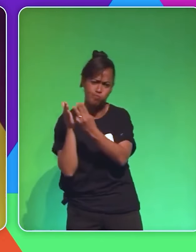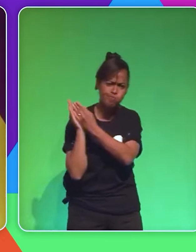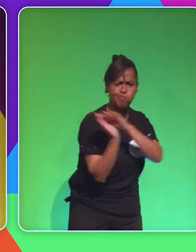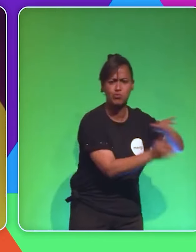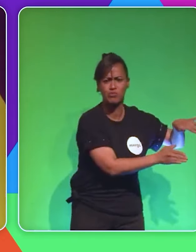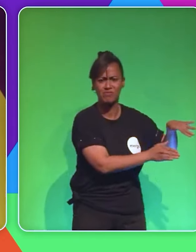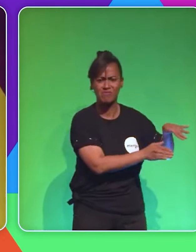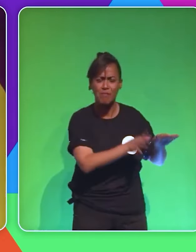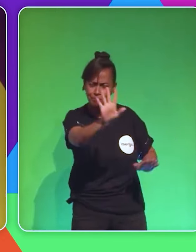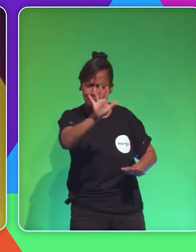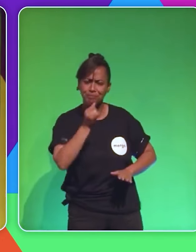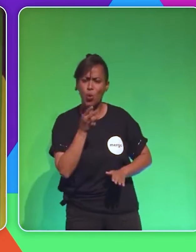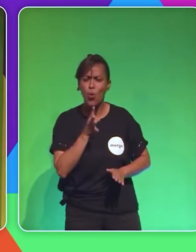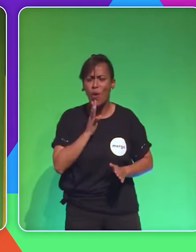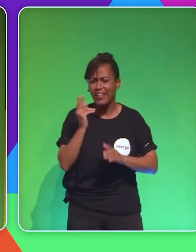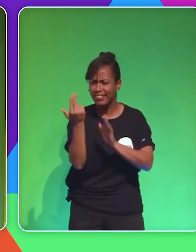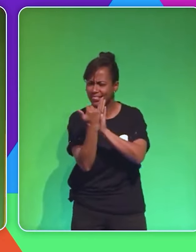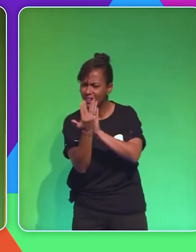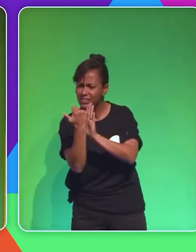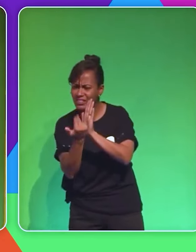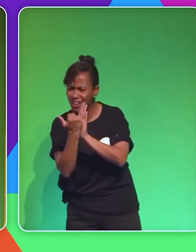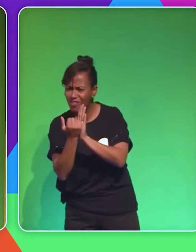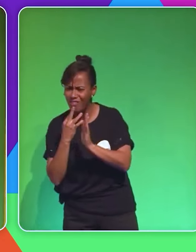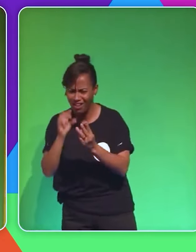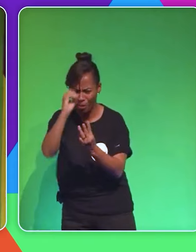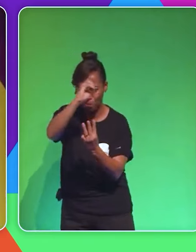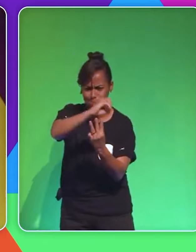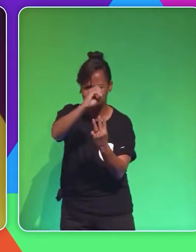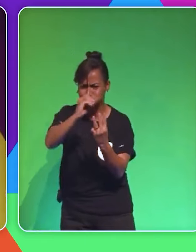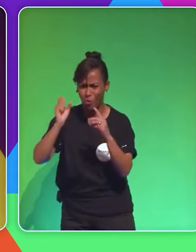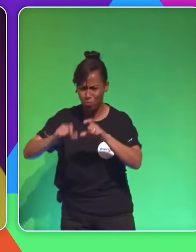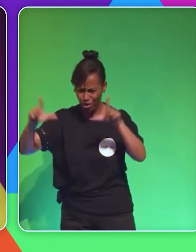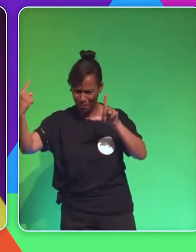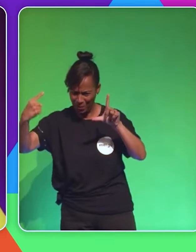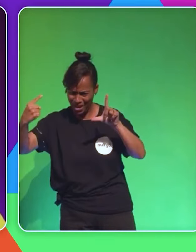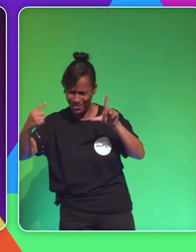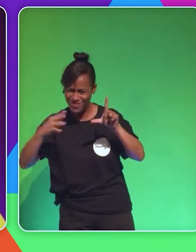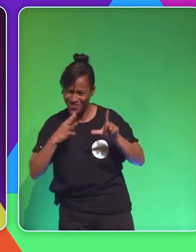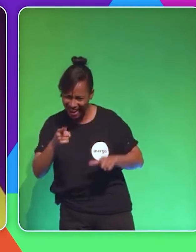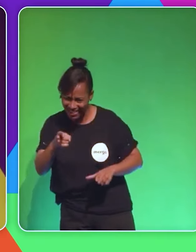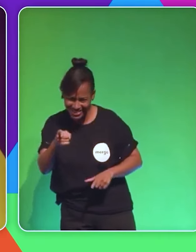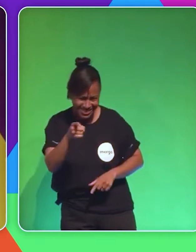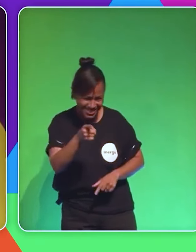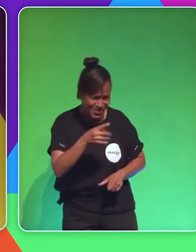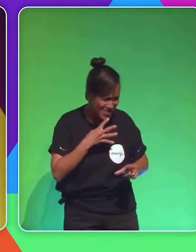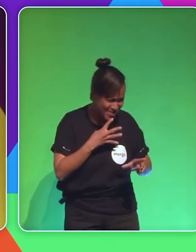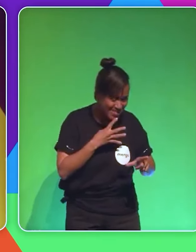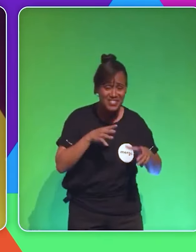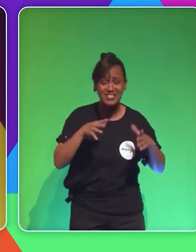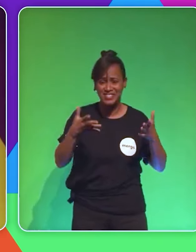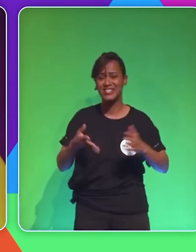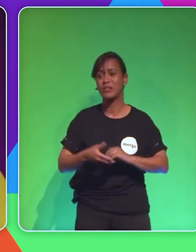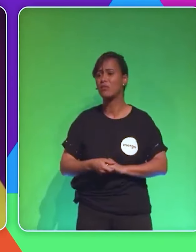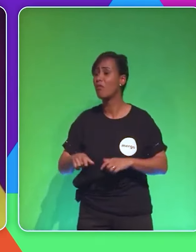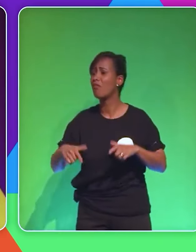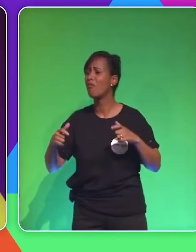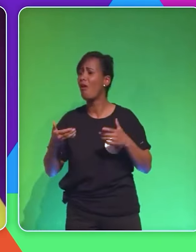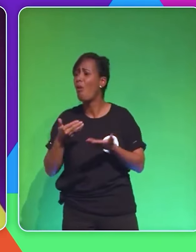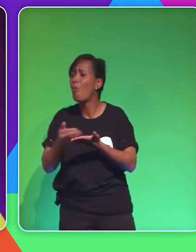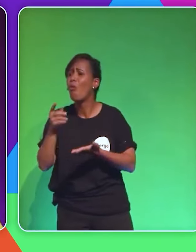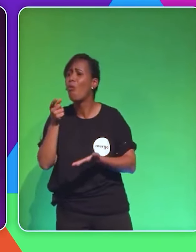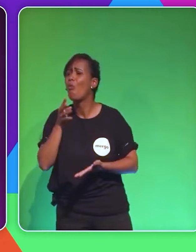aquele desenho vocês viram vocês conhecem Da onde saiu aquele desenho daqueles personagens na verdade da onde que